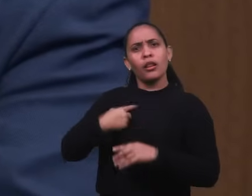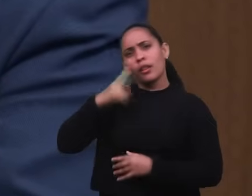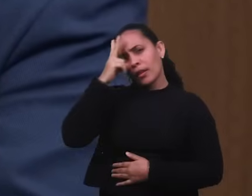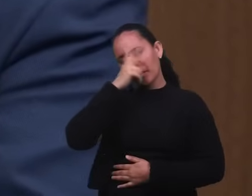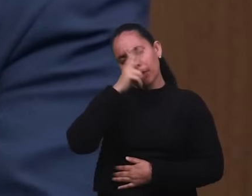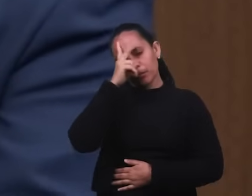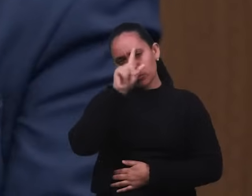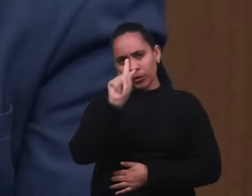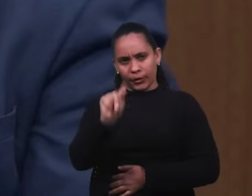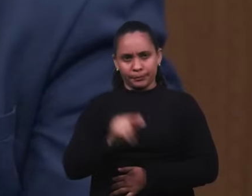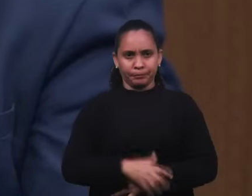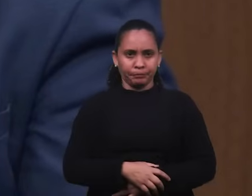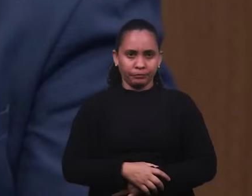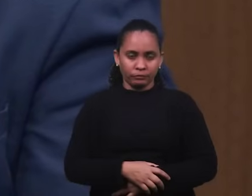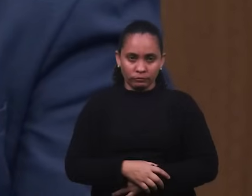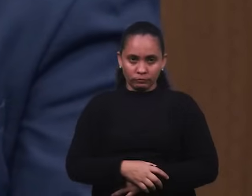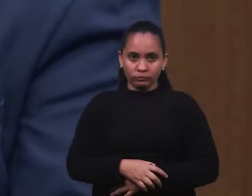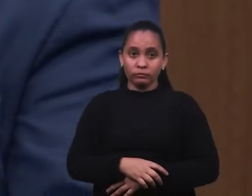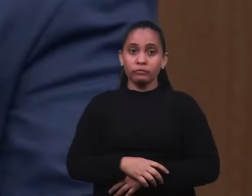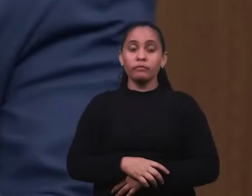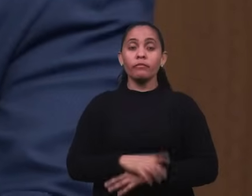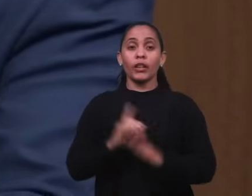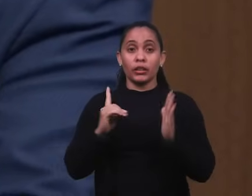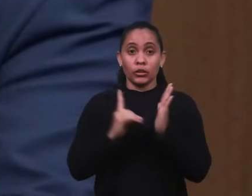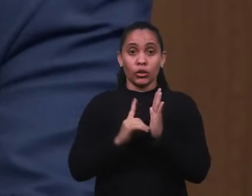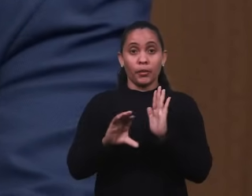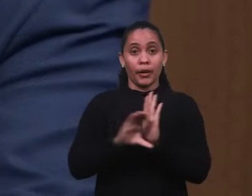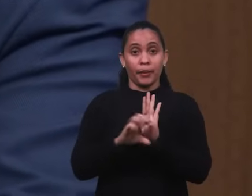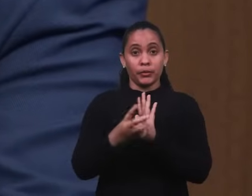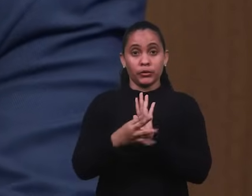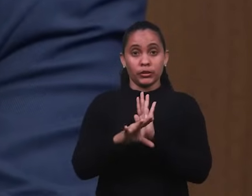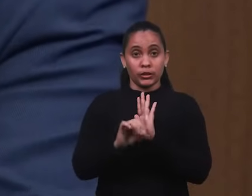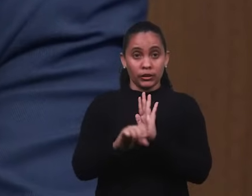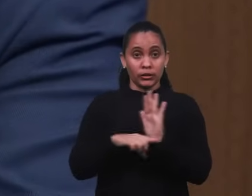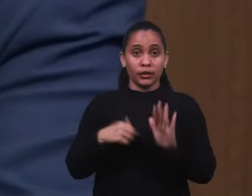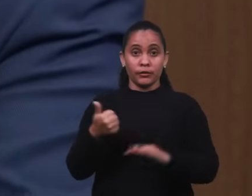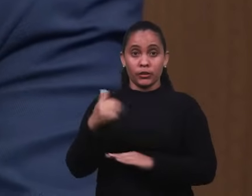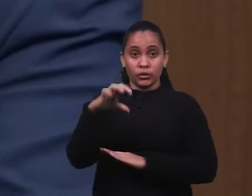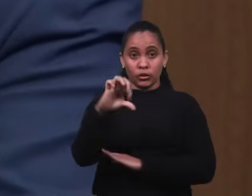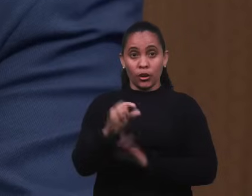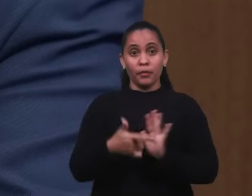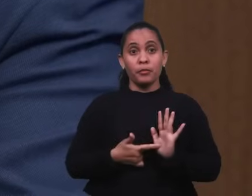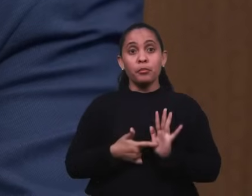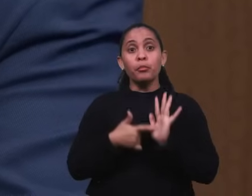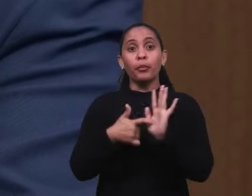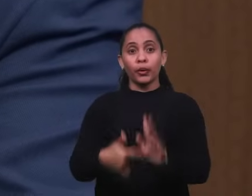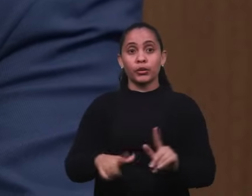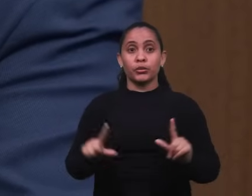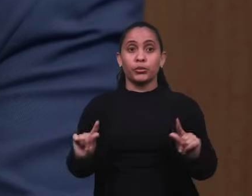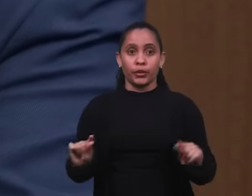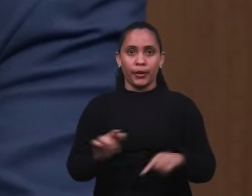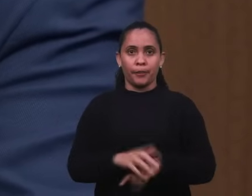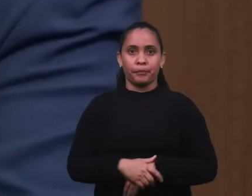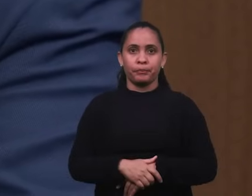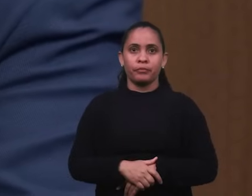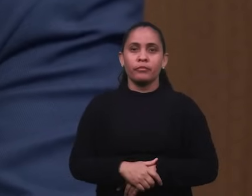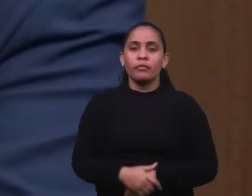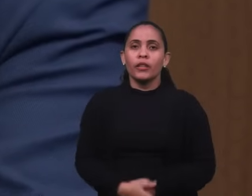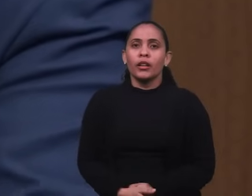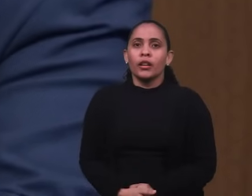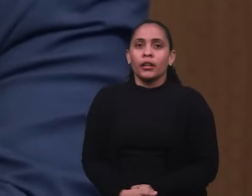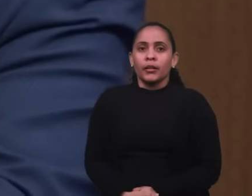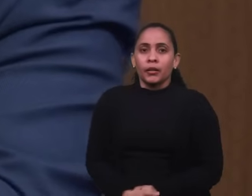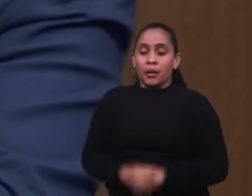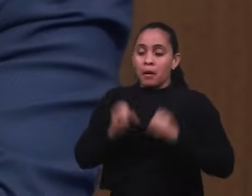aqui em Deuteronômio, no capítulo 30, no verso 19, o Senhor, Moisés,